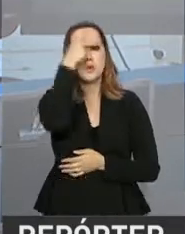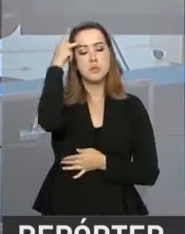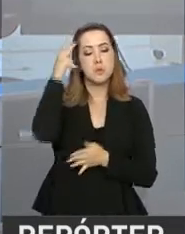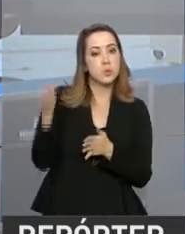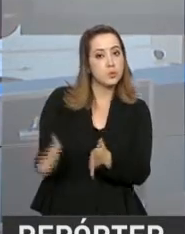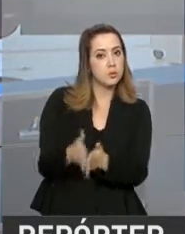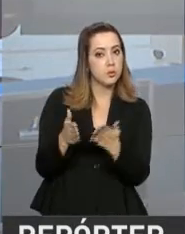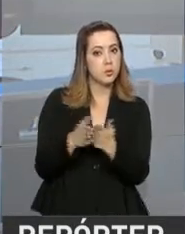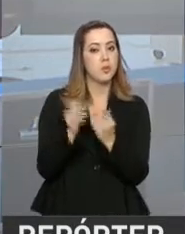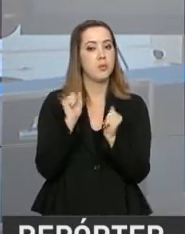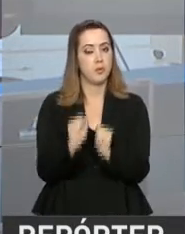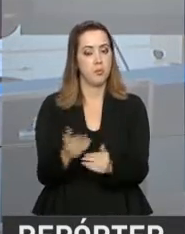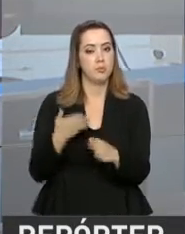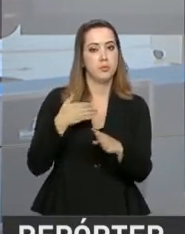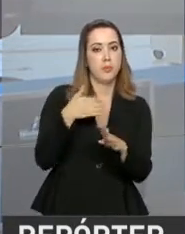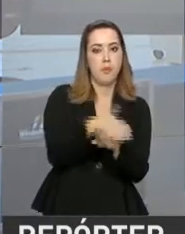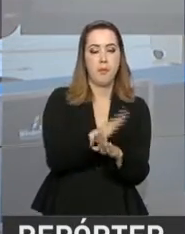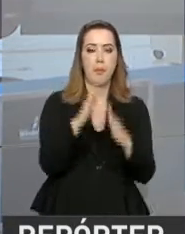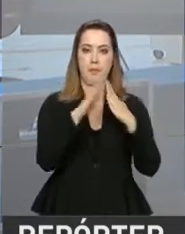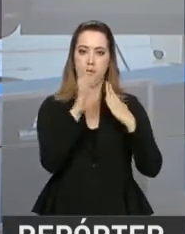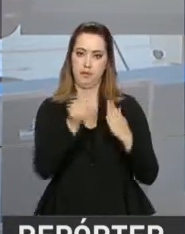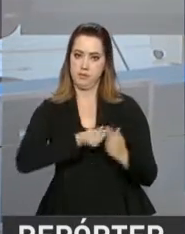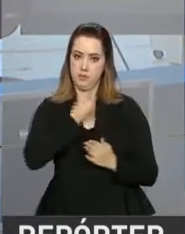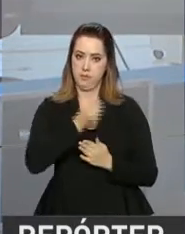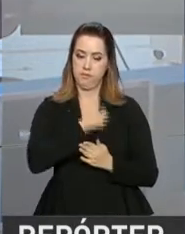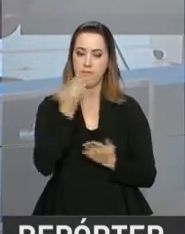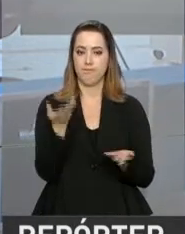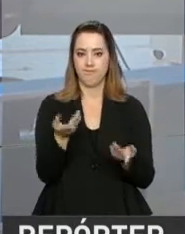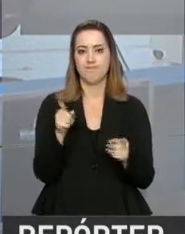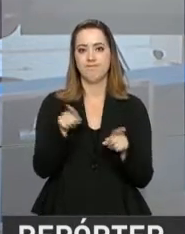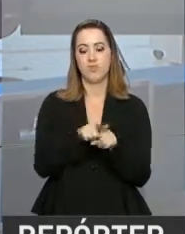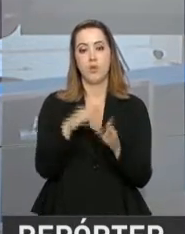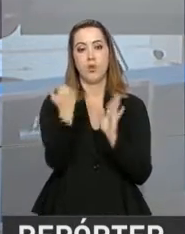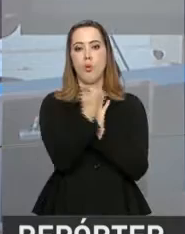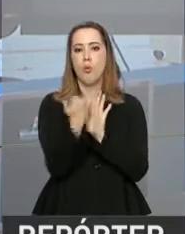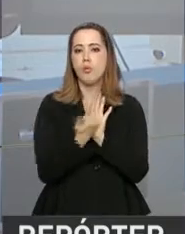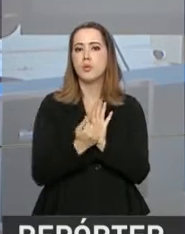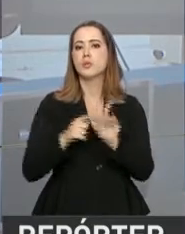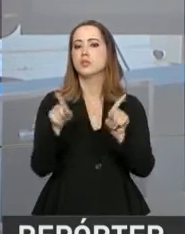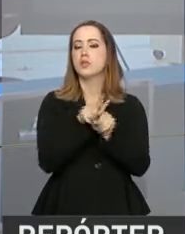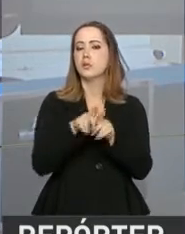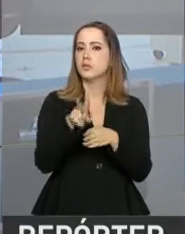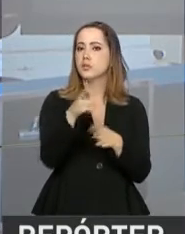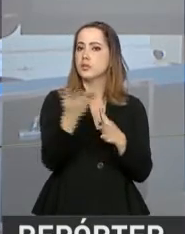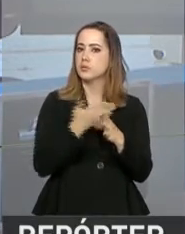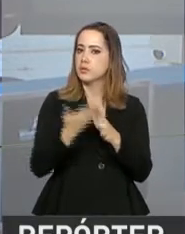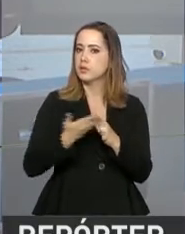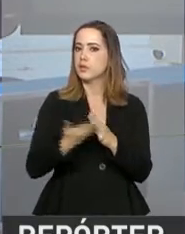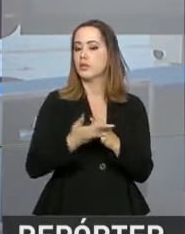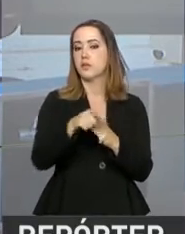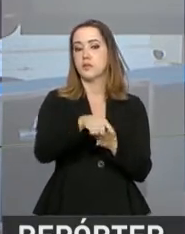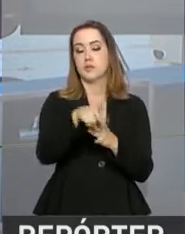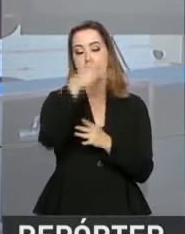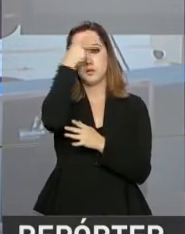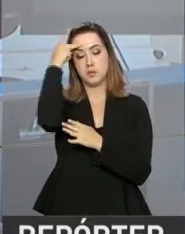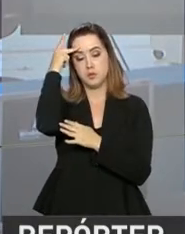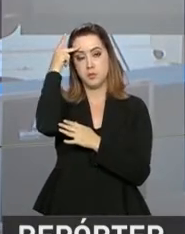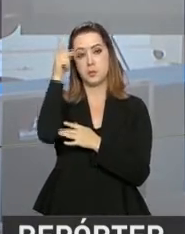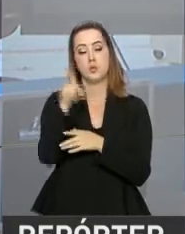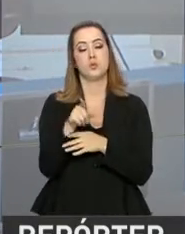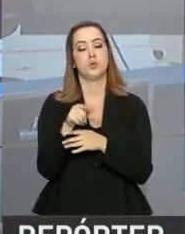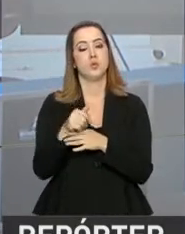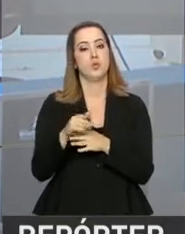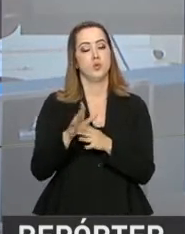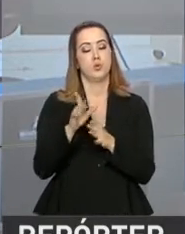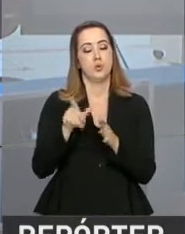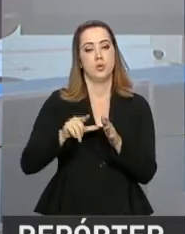baixa renda que podem participar do programa Minha Casa Minha Vida. O programa também financia imóveis para a classe média, sem subsídios,